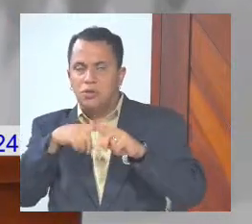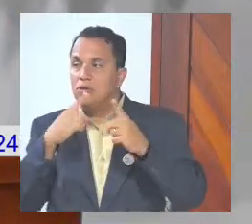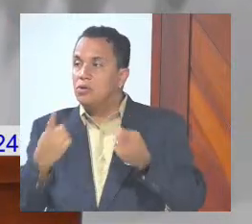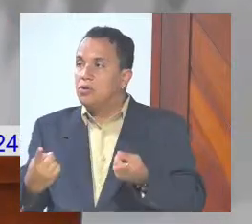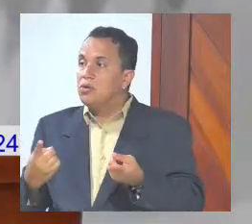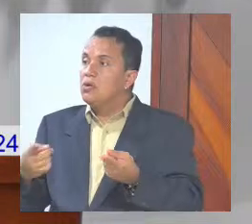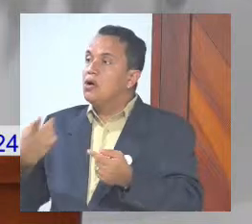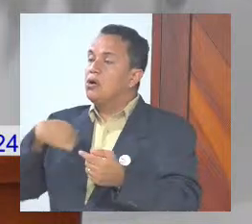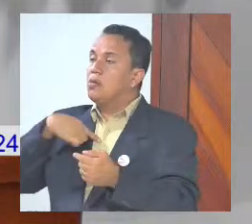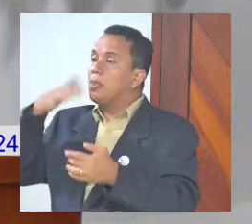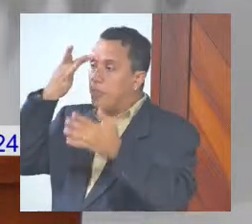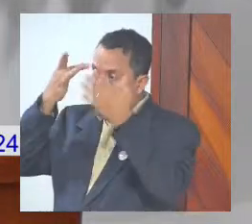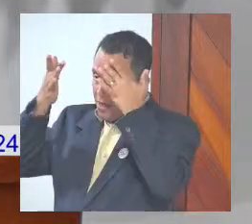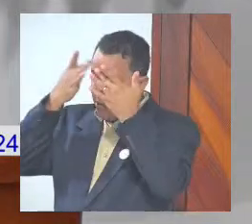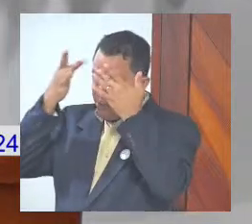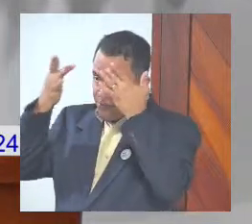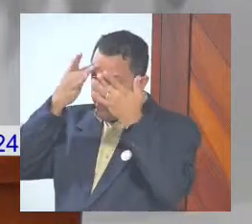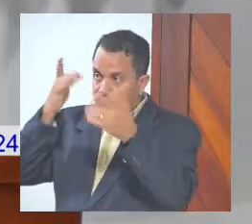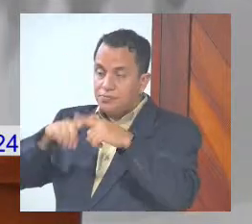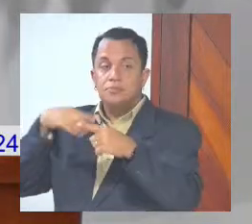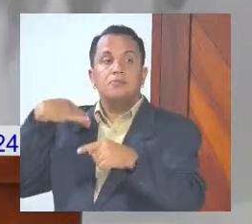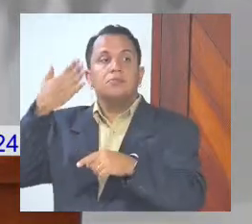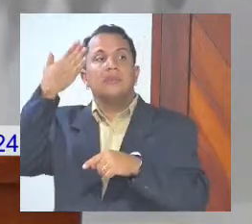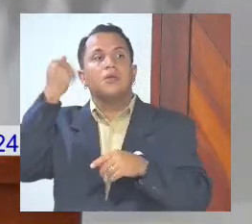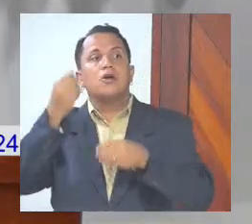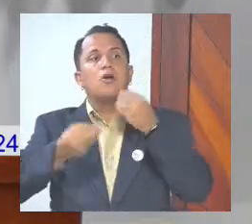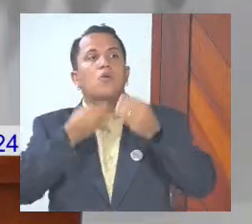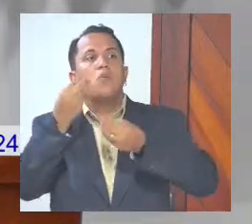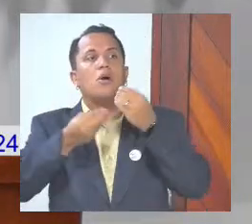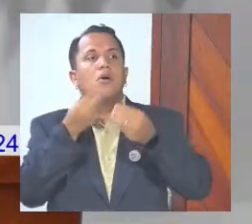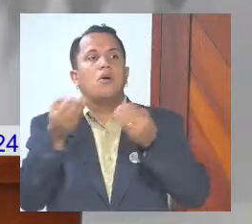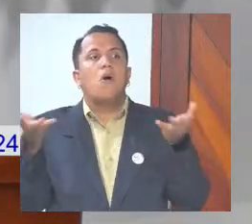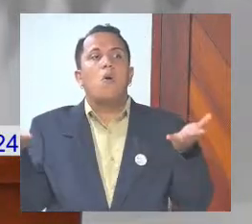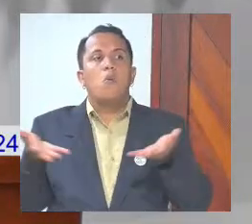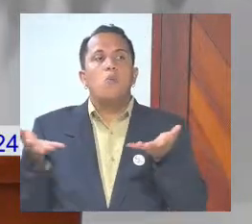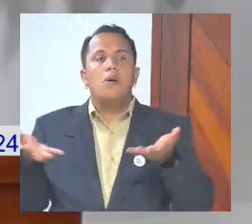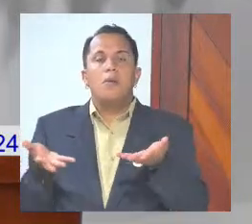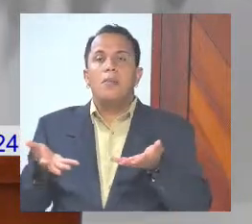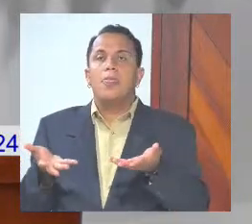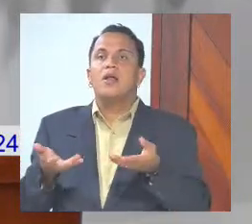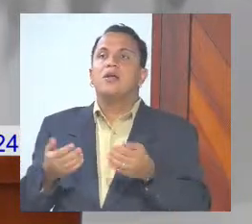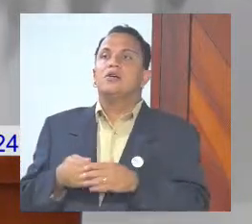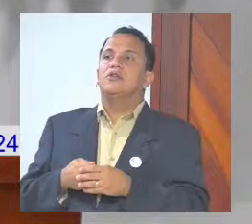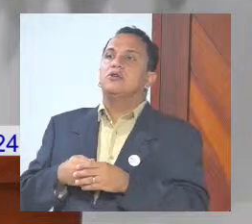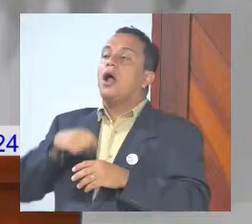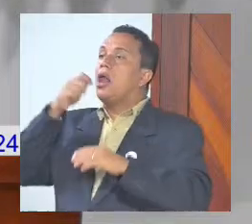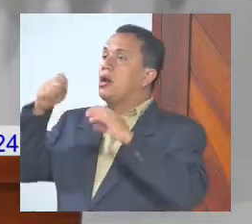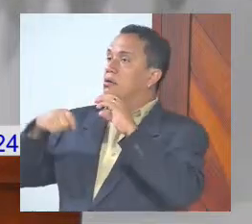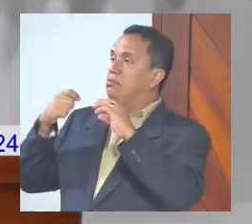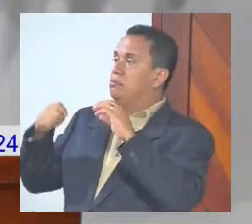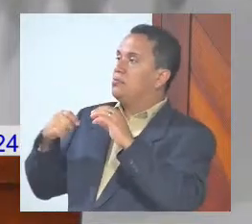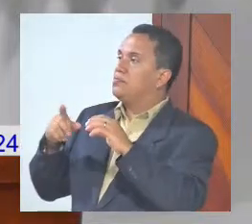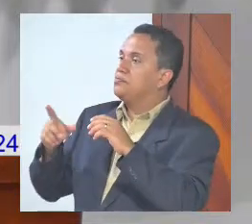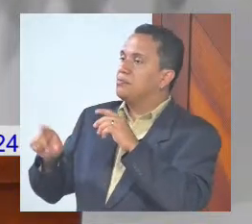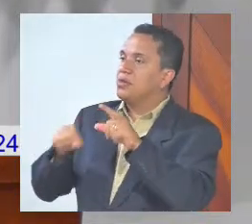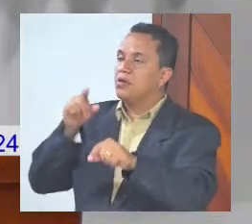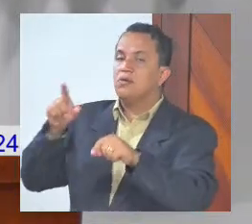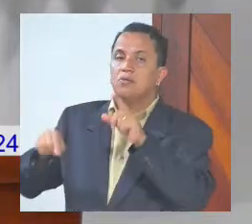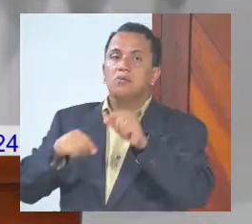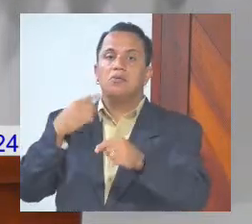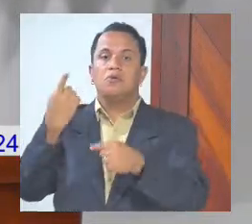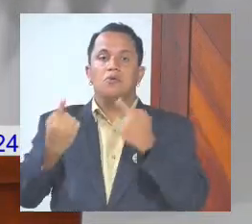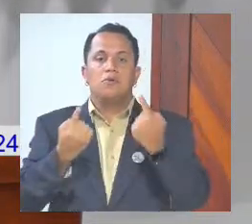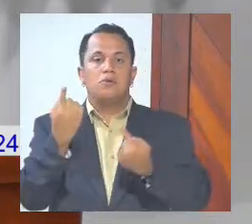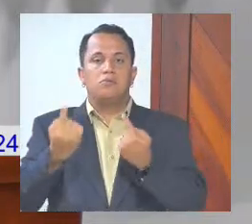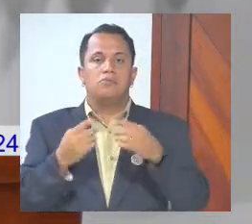né? Porque nós entendemos, nós sabemos como é que está funcionando hoje a imprensa do município de Pinheiro. Cada um tem um lado.